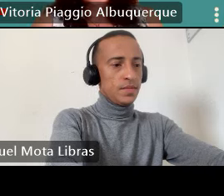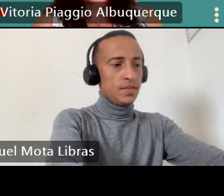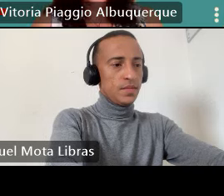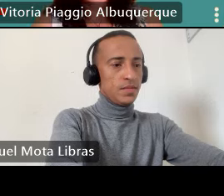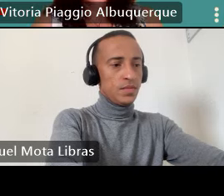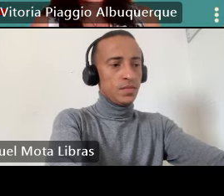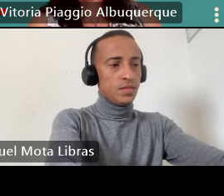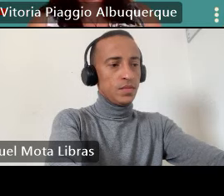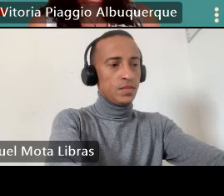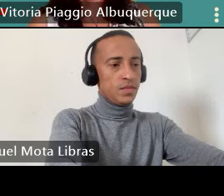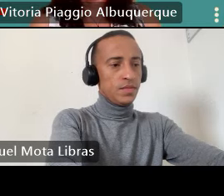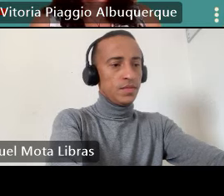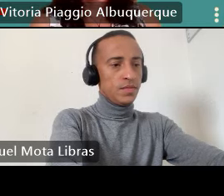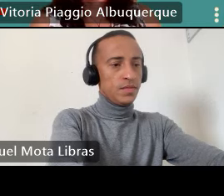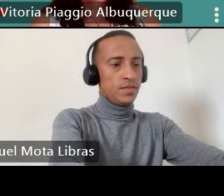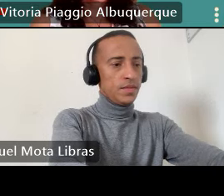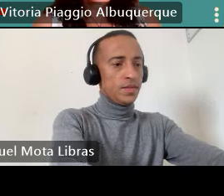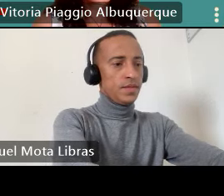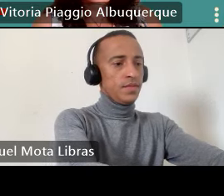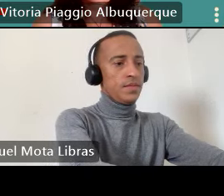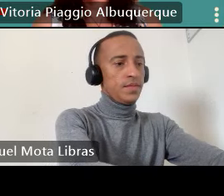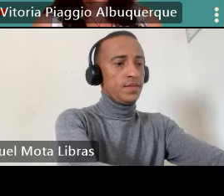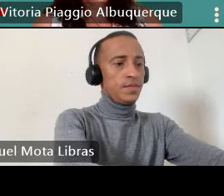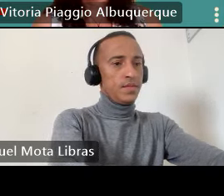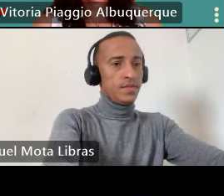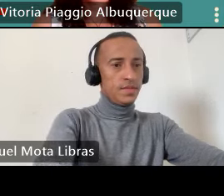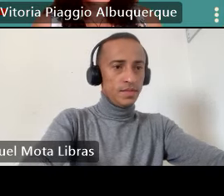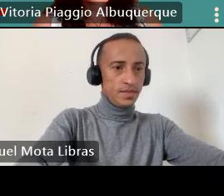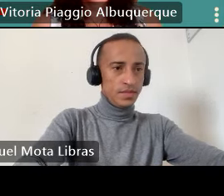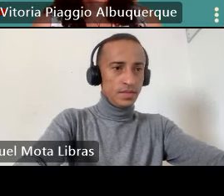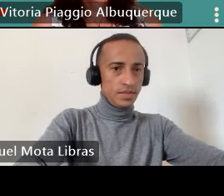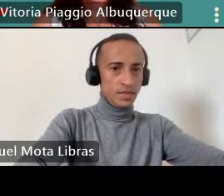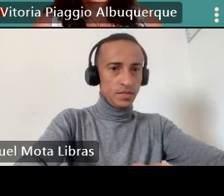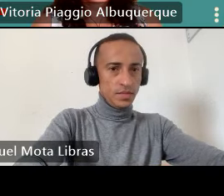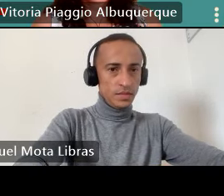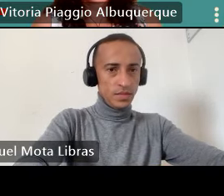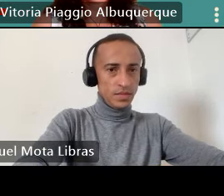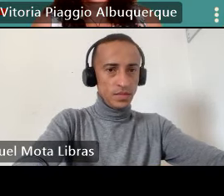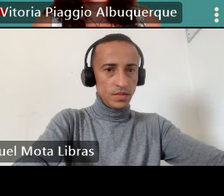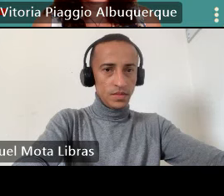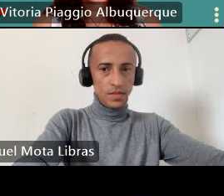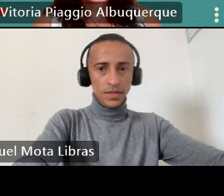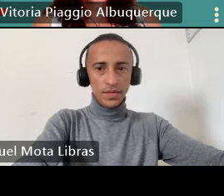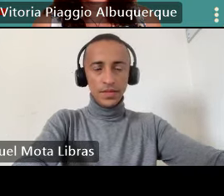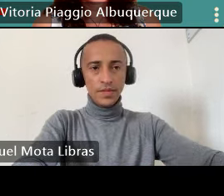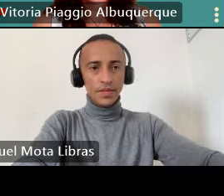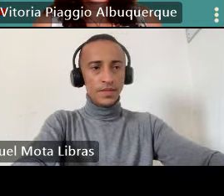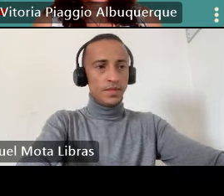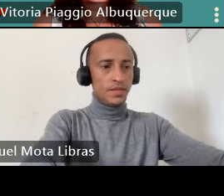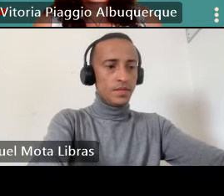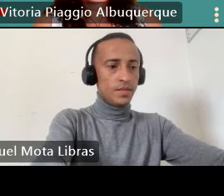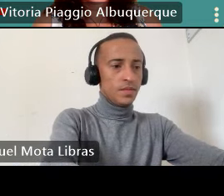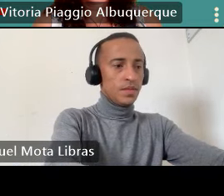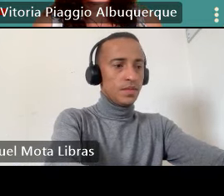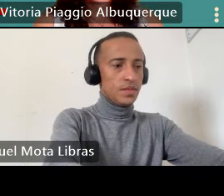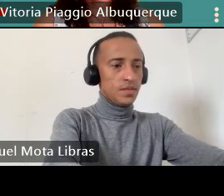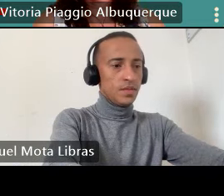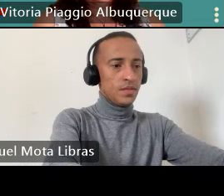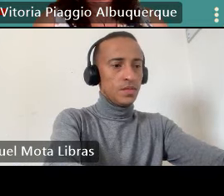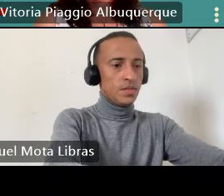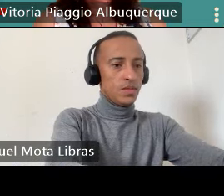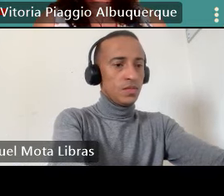não falei aqui do TCU mas a gente tem o próprio controle interno né Tem eh que eh a gente tem os órgãos